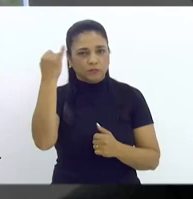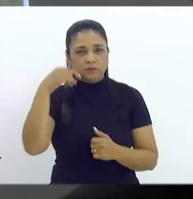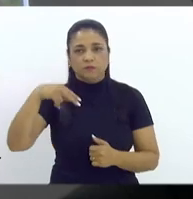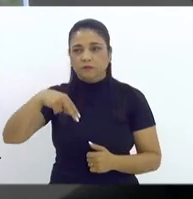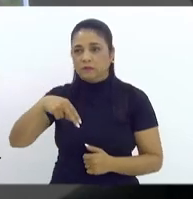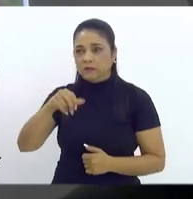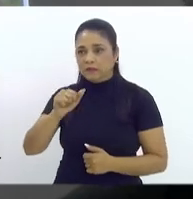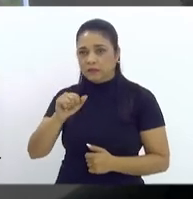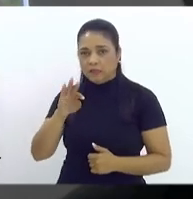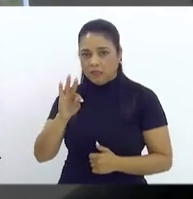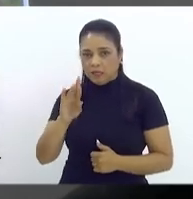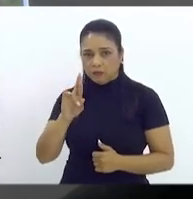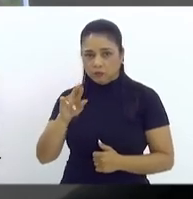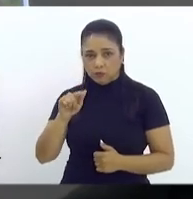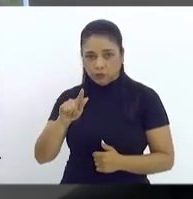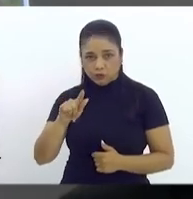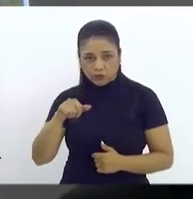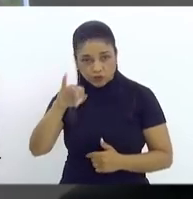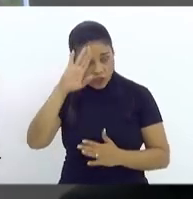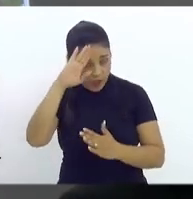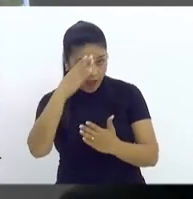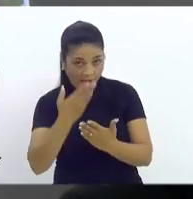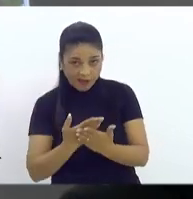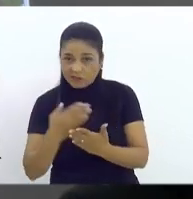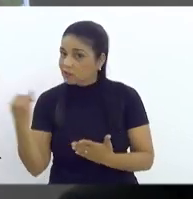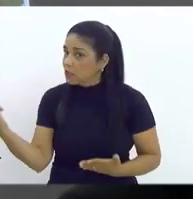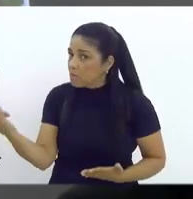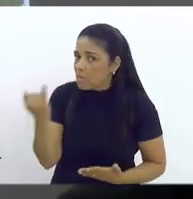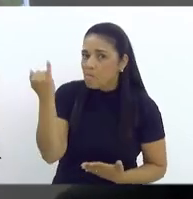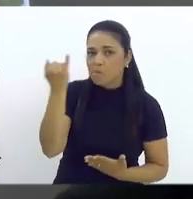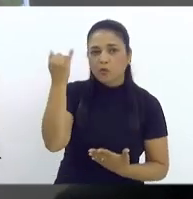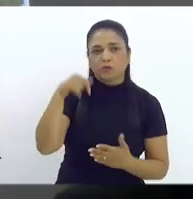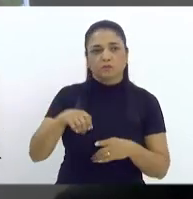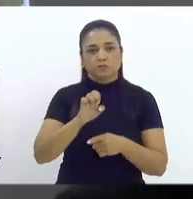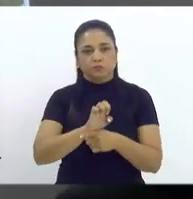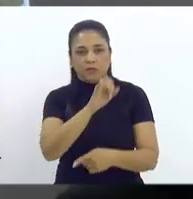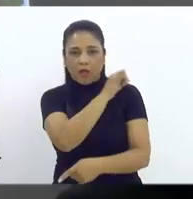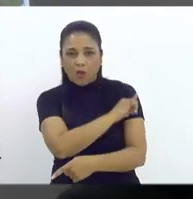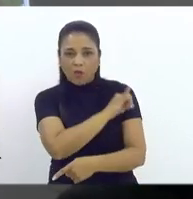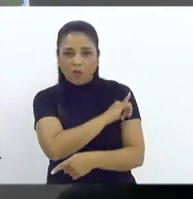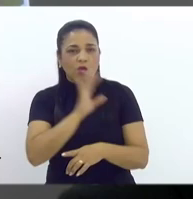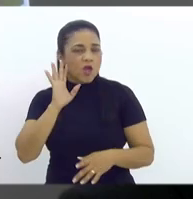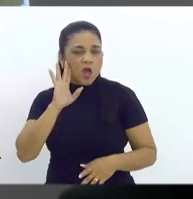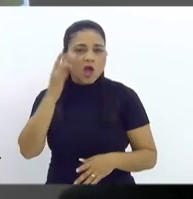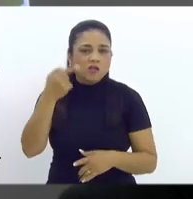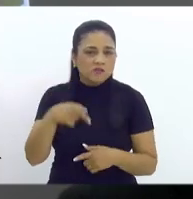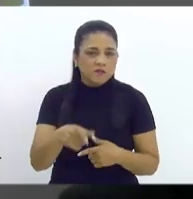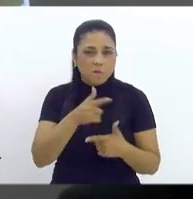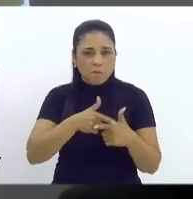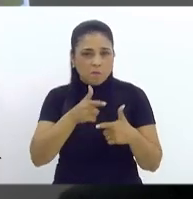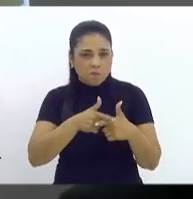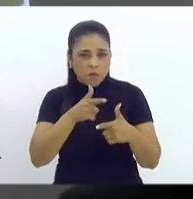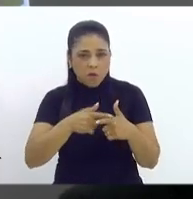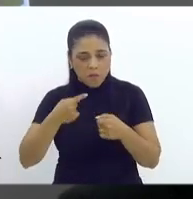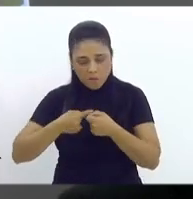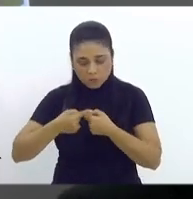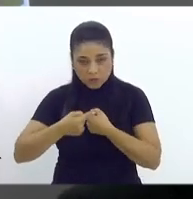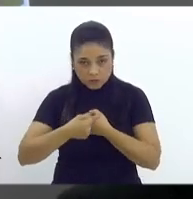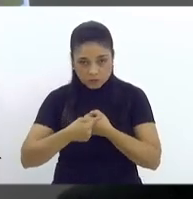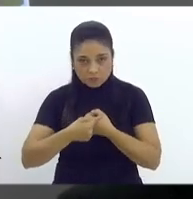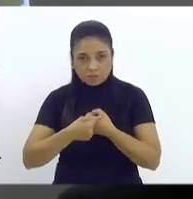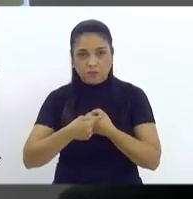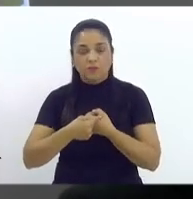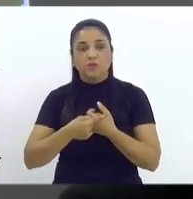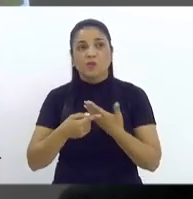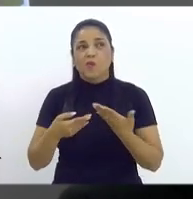acredita como muito importante para o Estado, que pode resolver alguns problemas dos municípios que